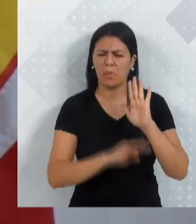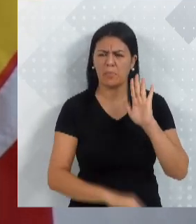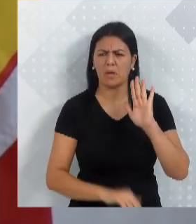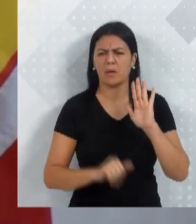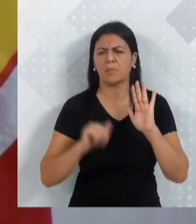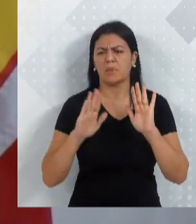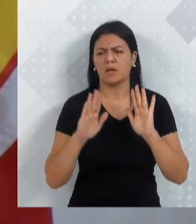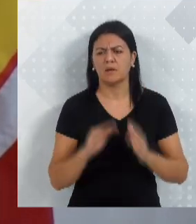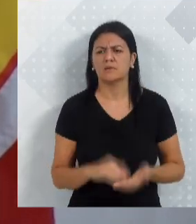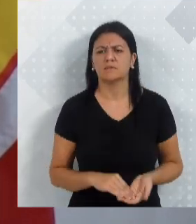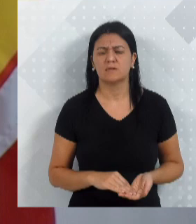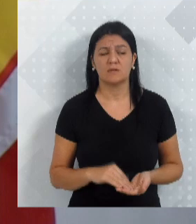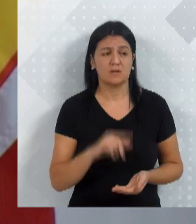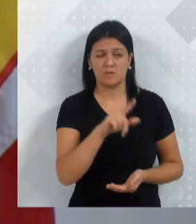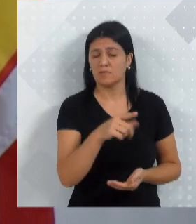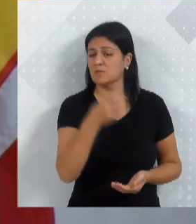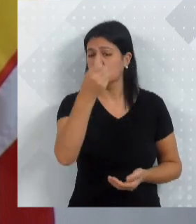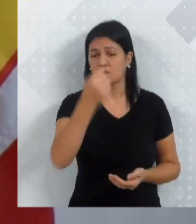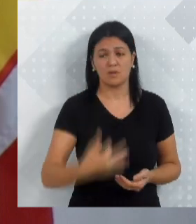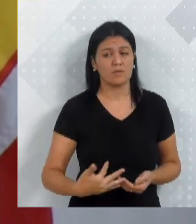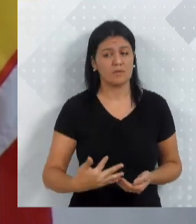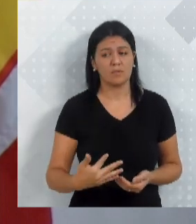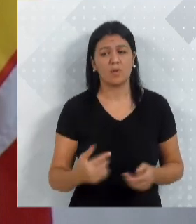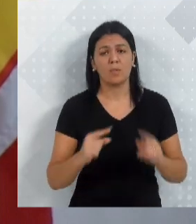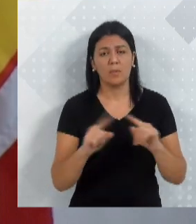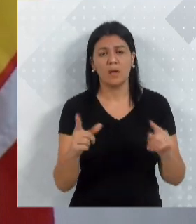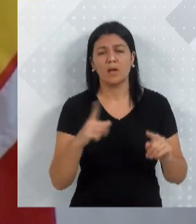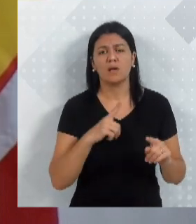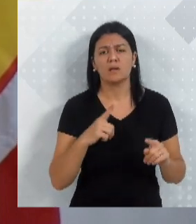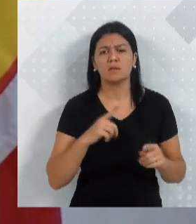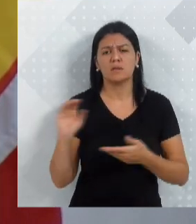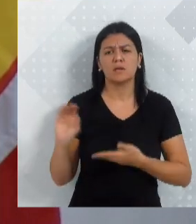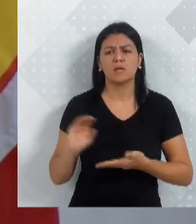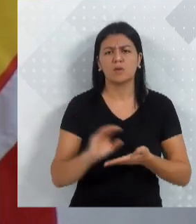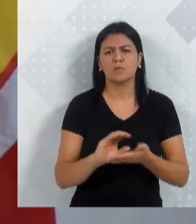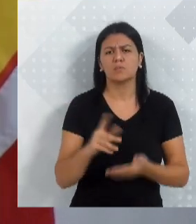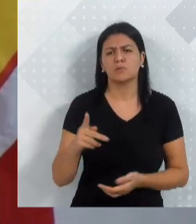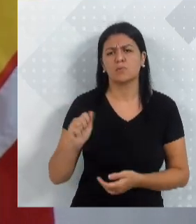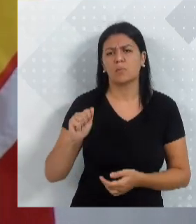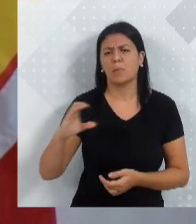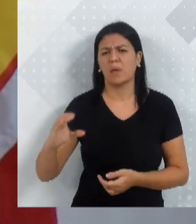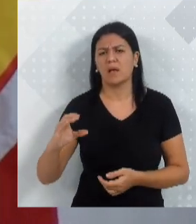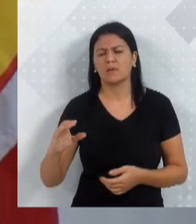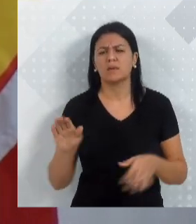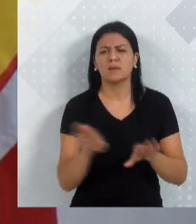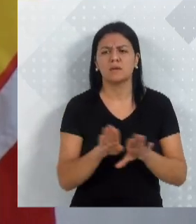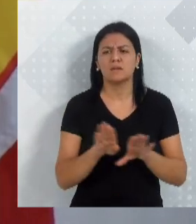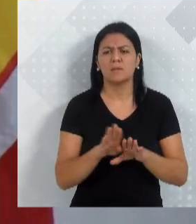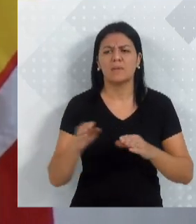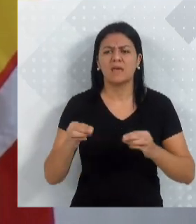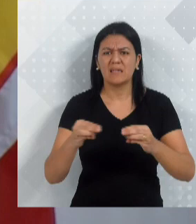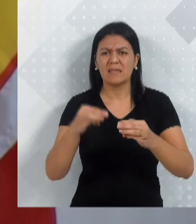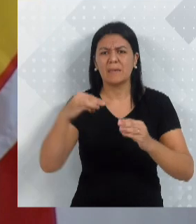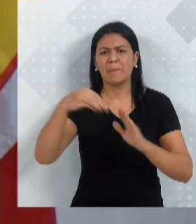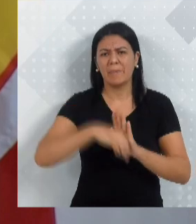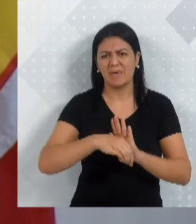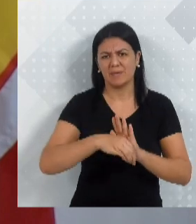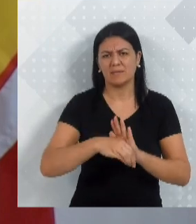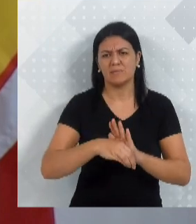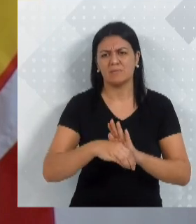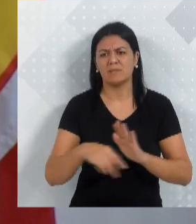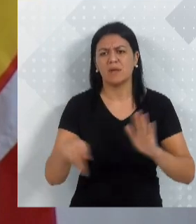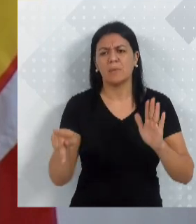E Vossa Excelência não falou, aí consta algumas questões de recursos do PAC, e não mencionou as questões das emendas parlamentares, que foram